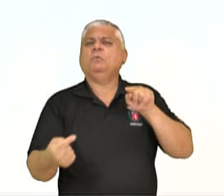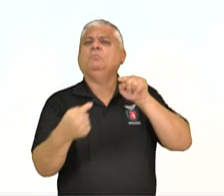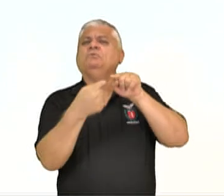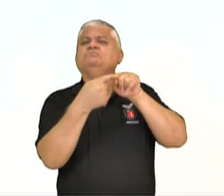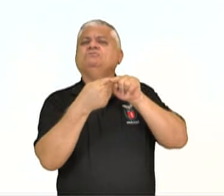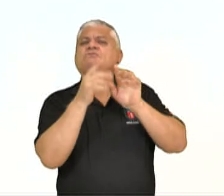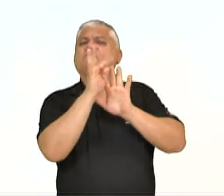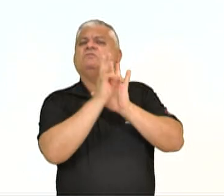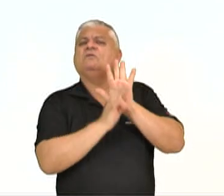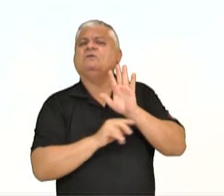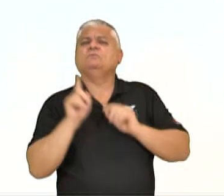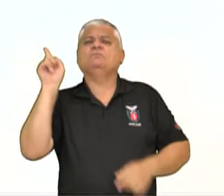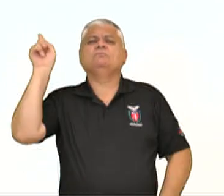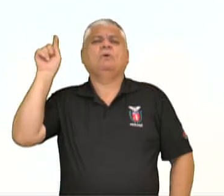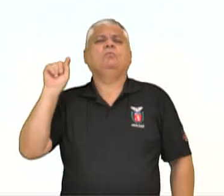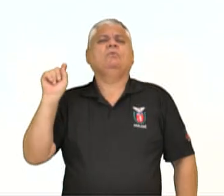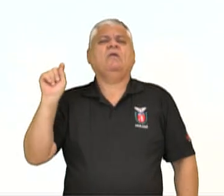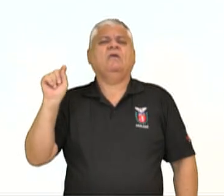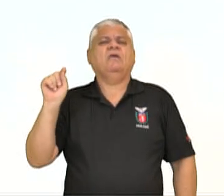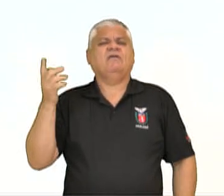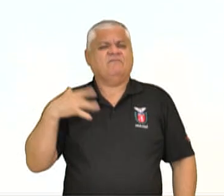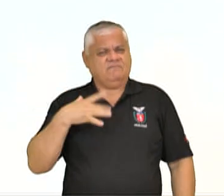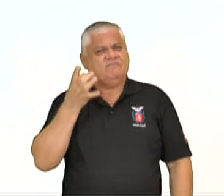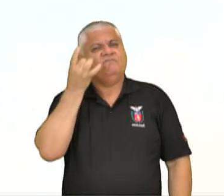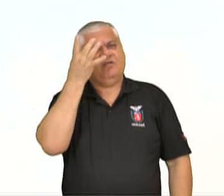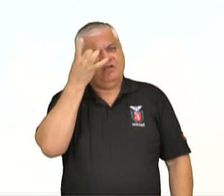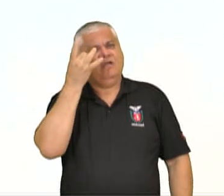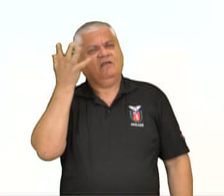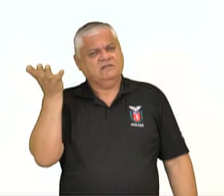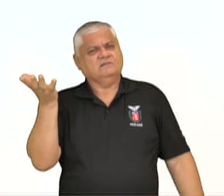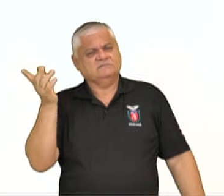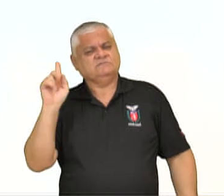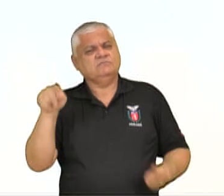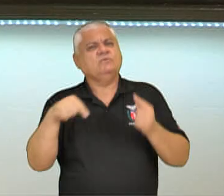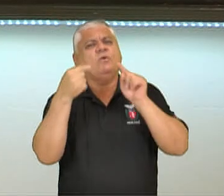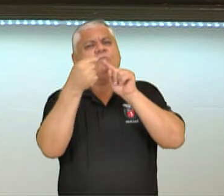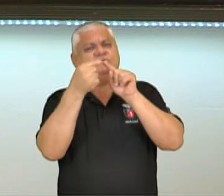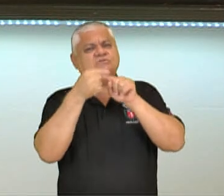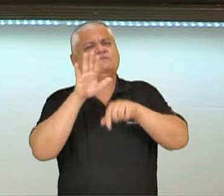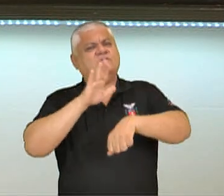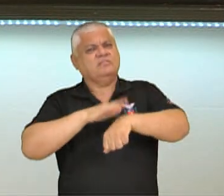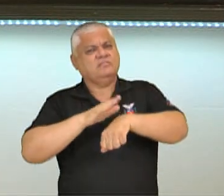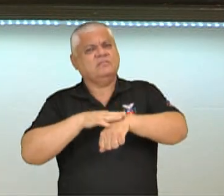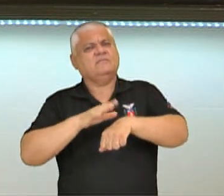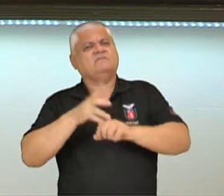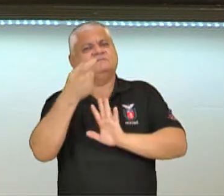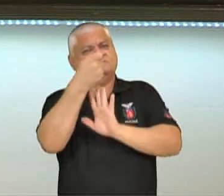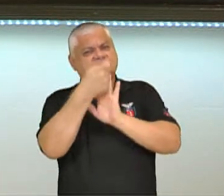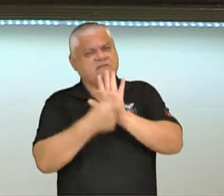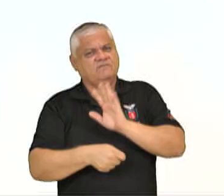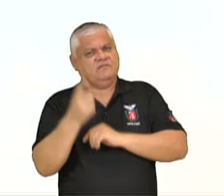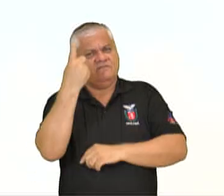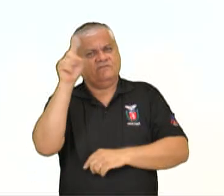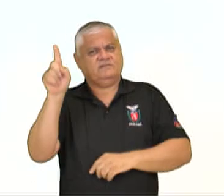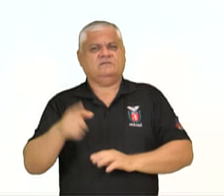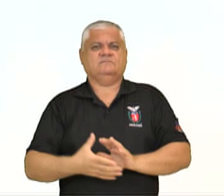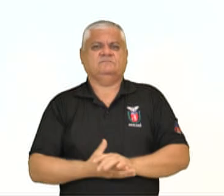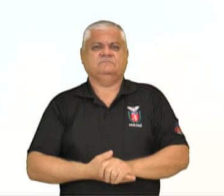texto? Então essa tá fácil, eu acho que eu já até andei dando spoiler aí, mais um tempo para vocês resolverem a nossa última questão.